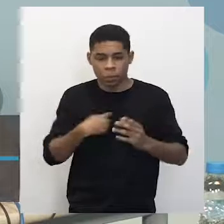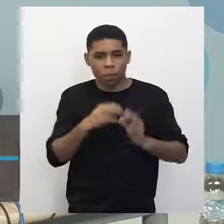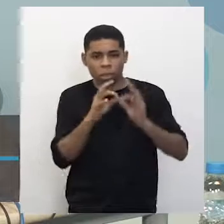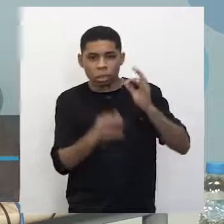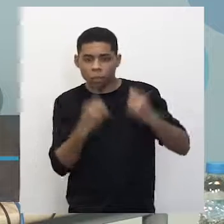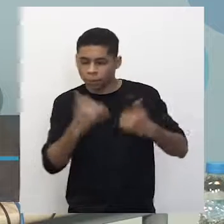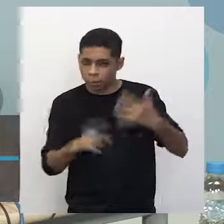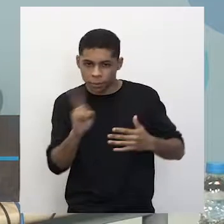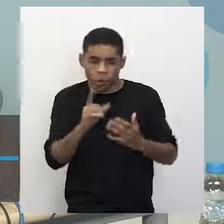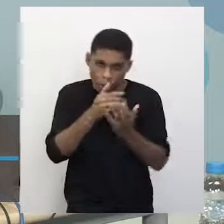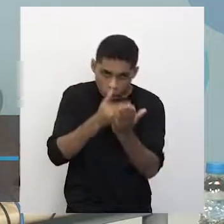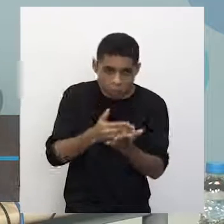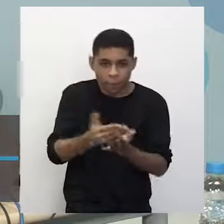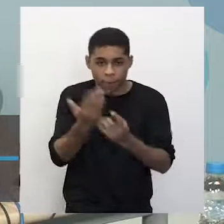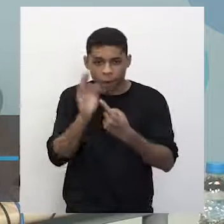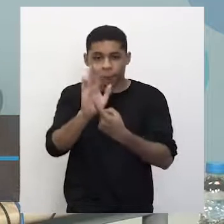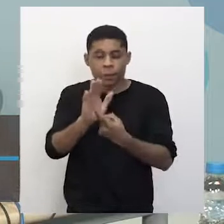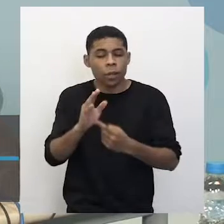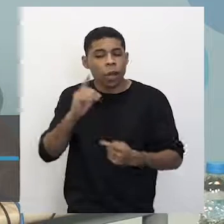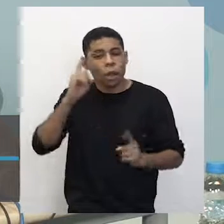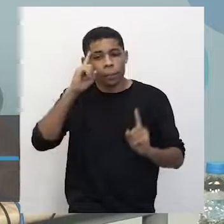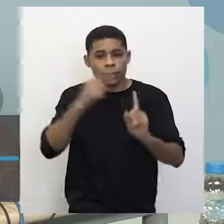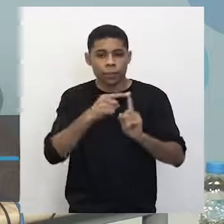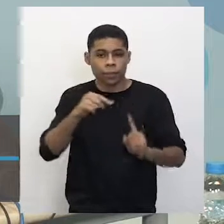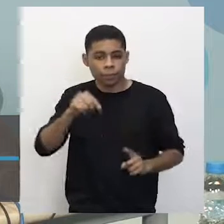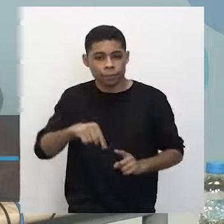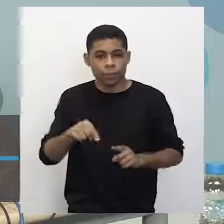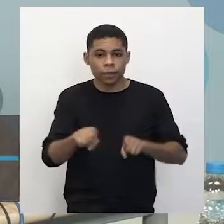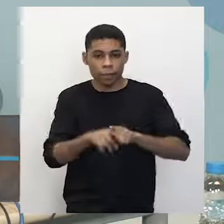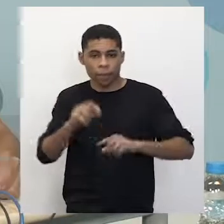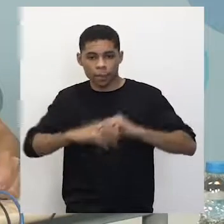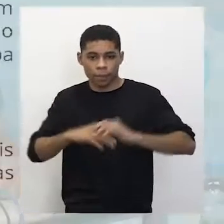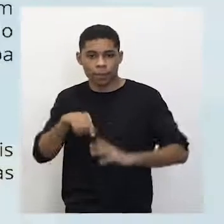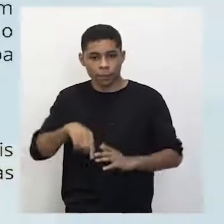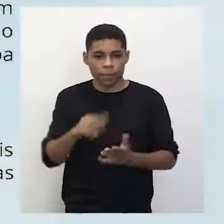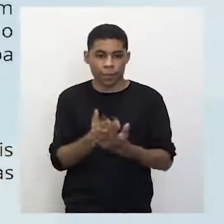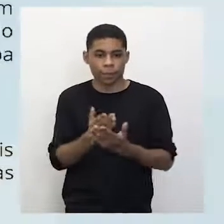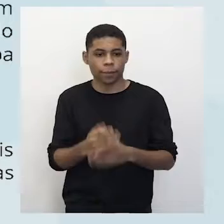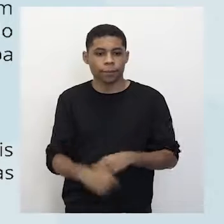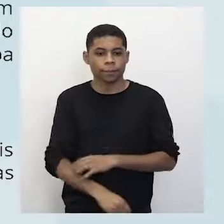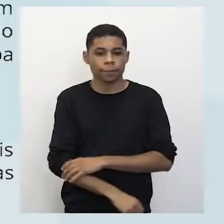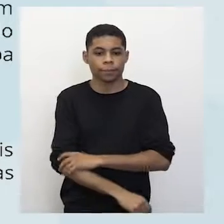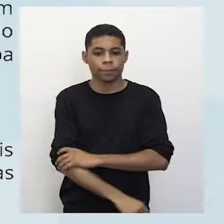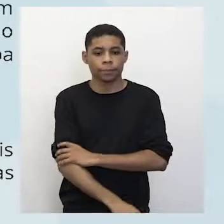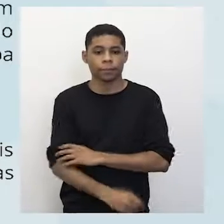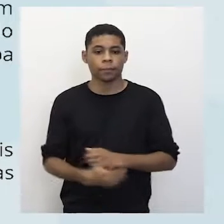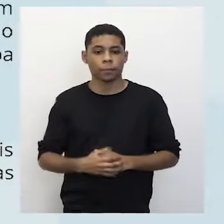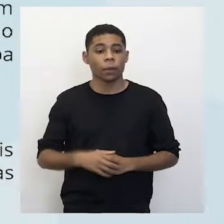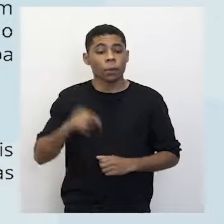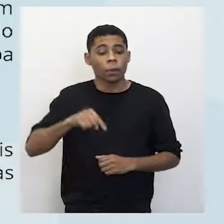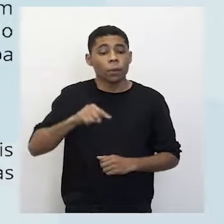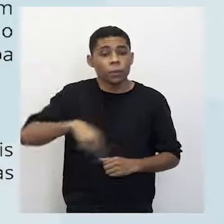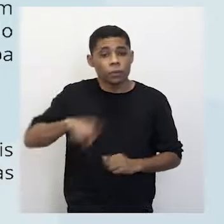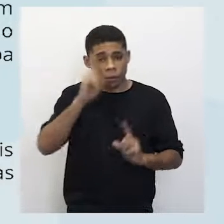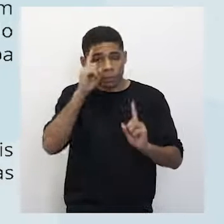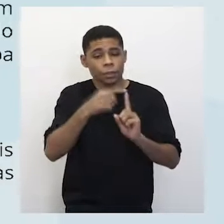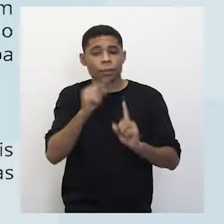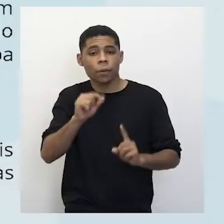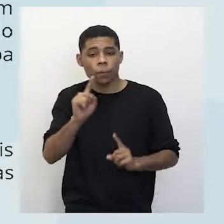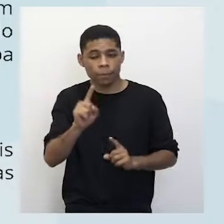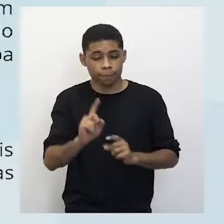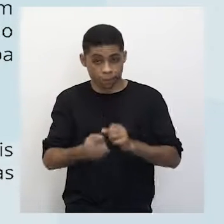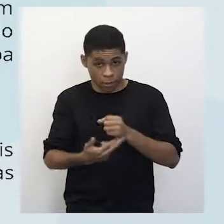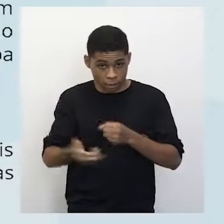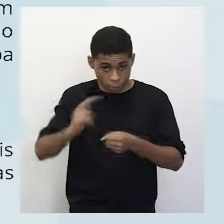vamos começar apresentando os objetivos e a habilidade. Hoje o nosso objetivo é retomar